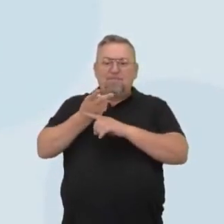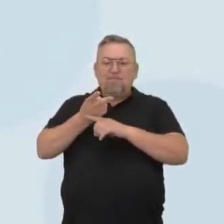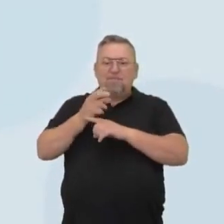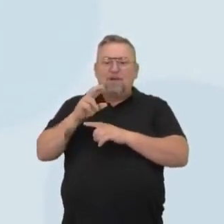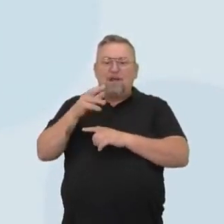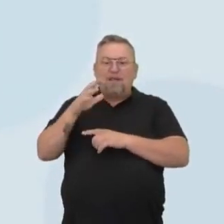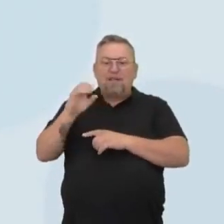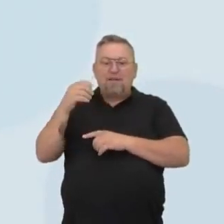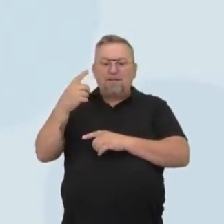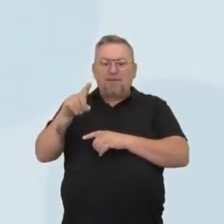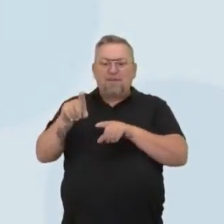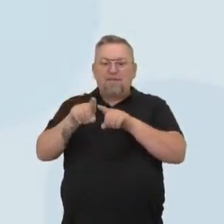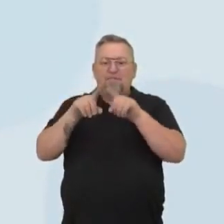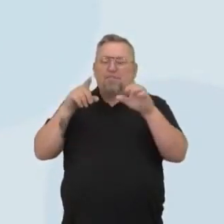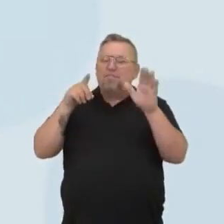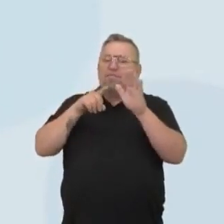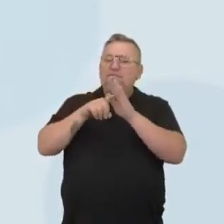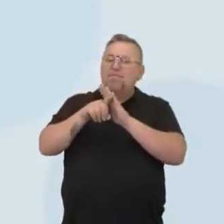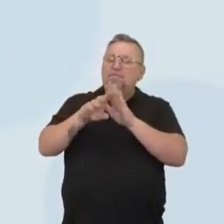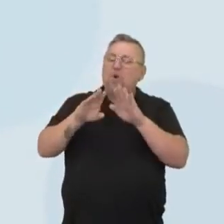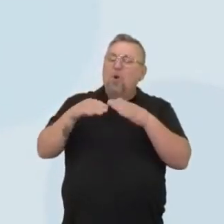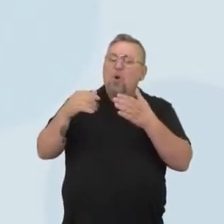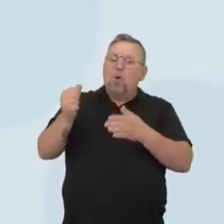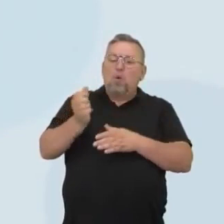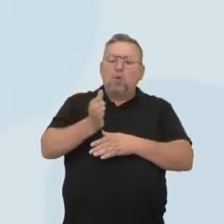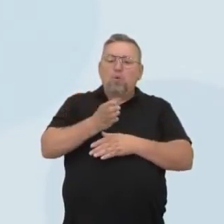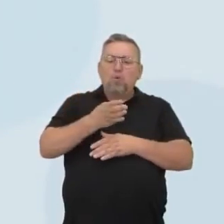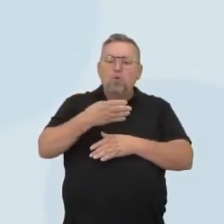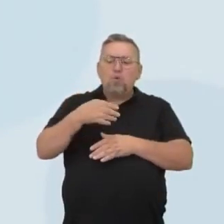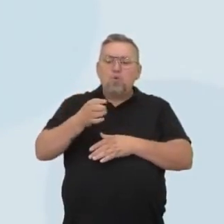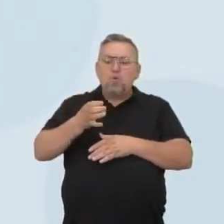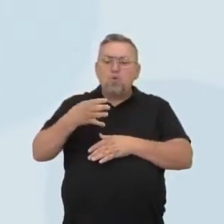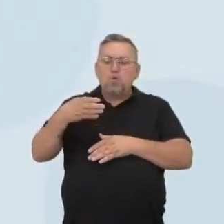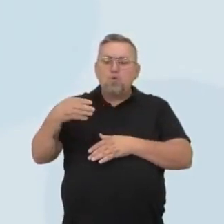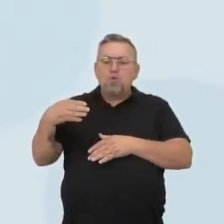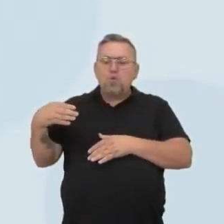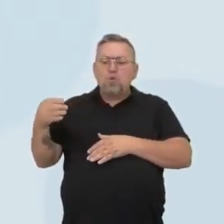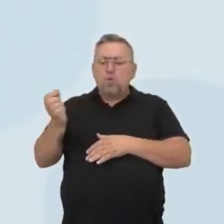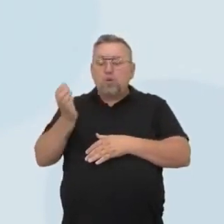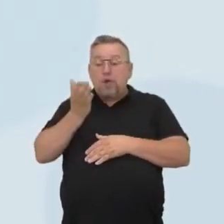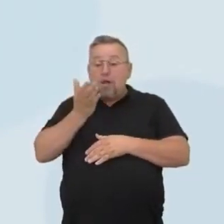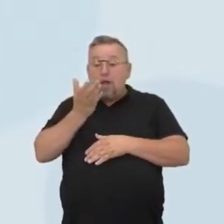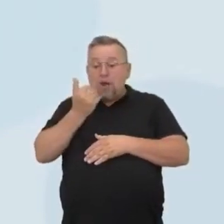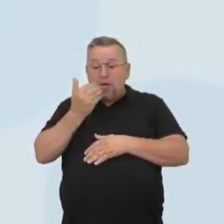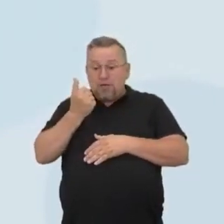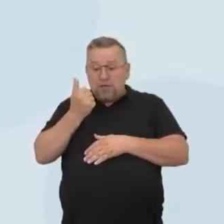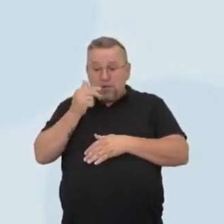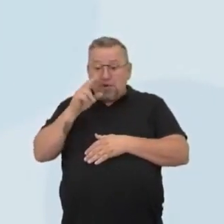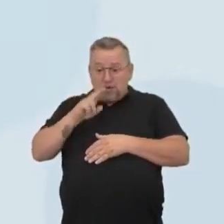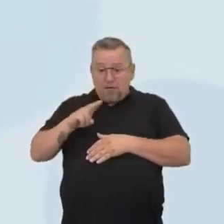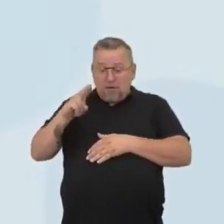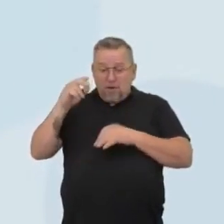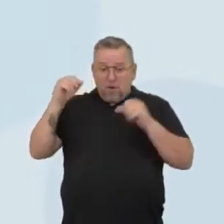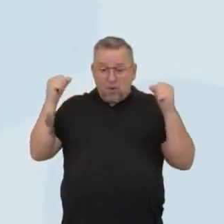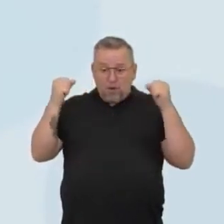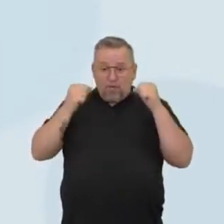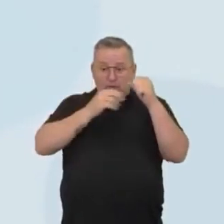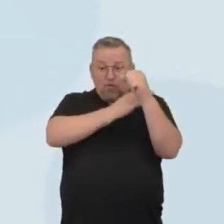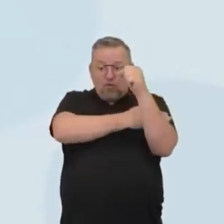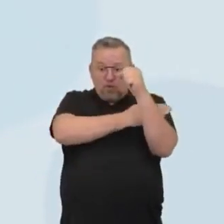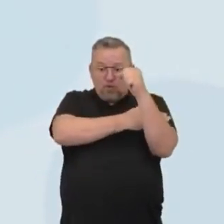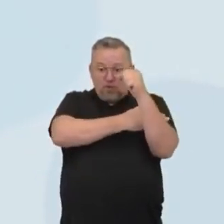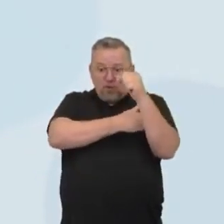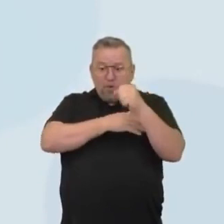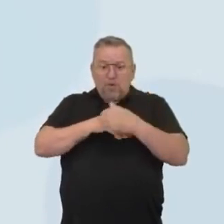ração aí. E aí eu te pergunto, quando um peixe busca alimento, ele se utiliza dos músculos? Só